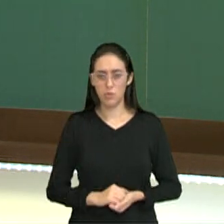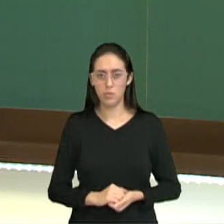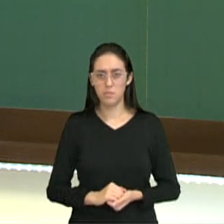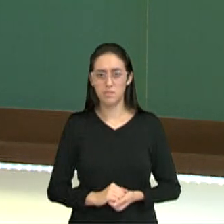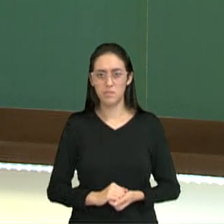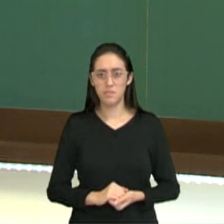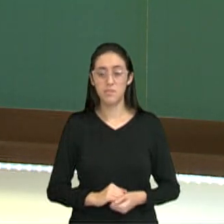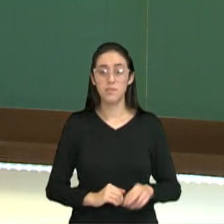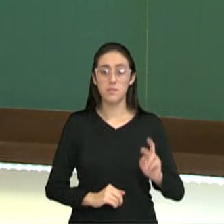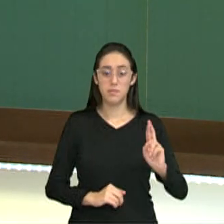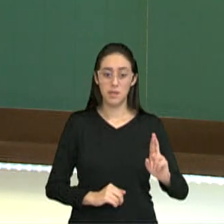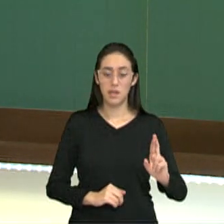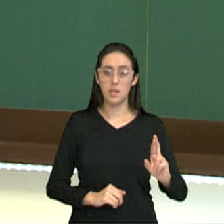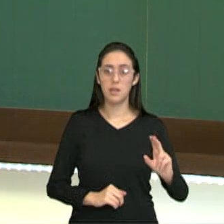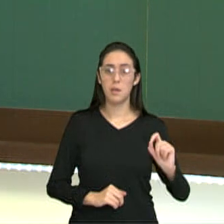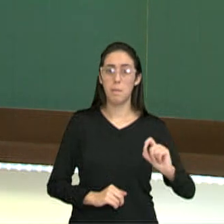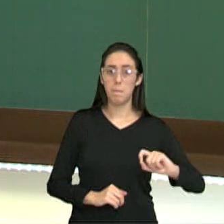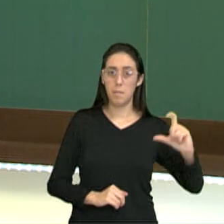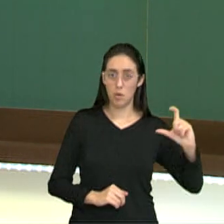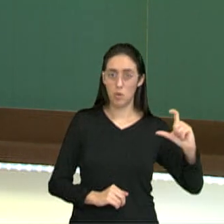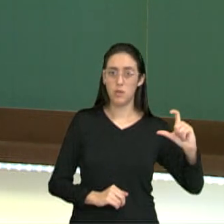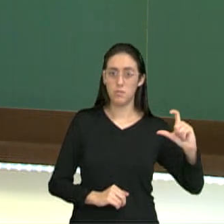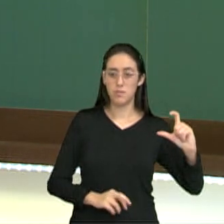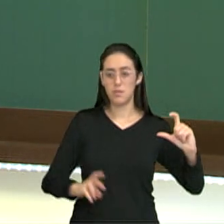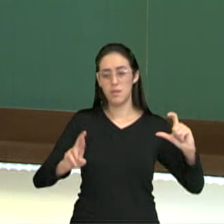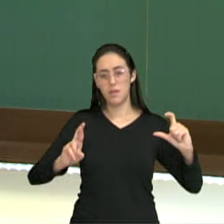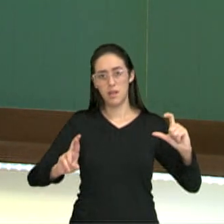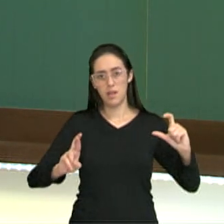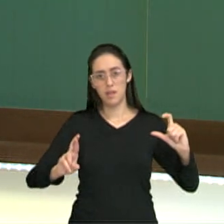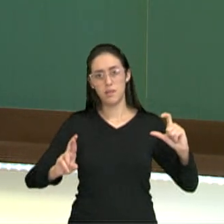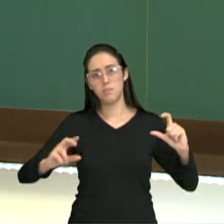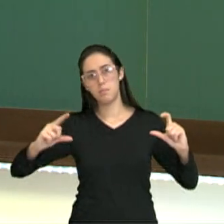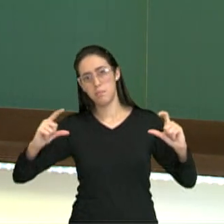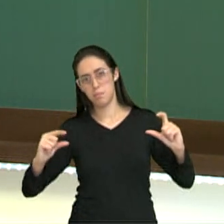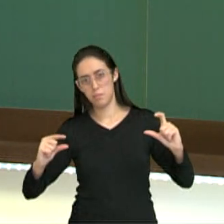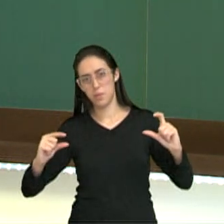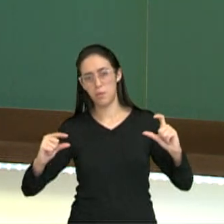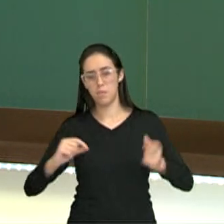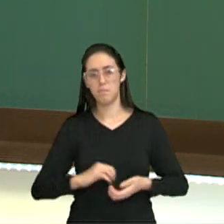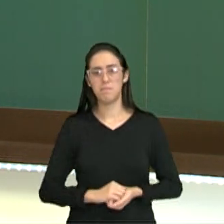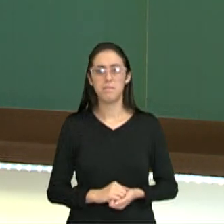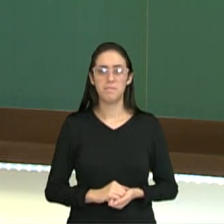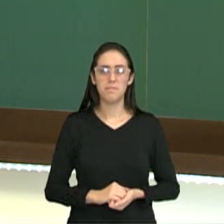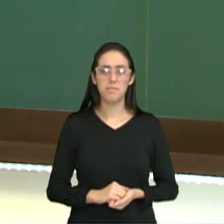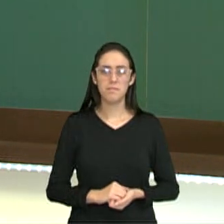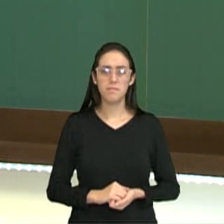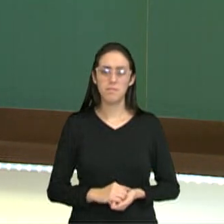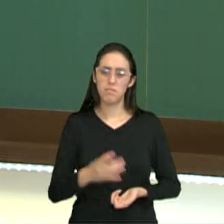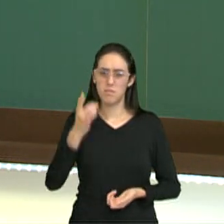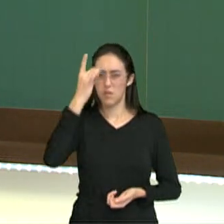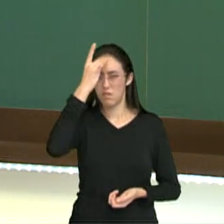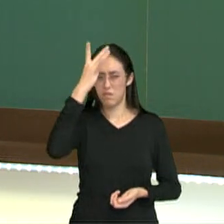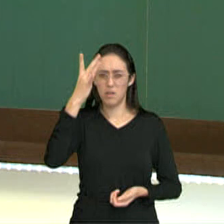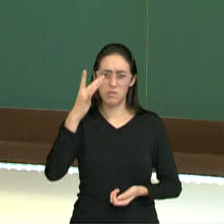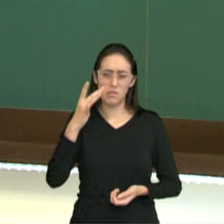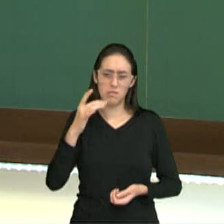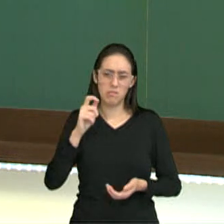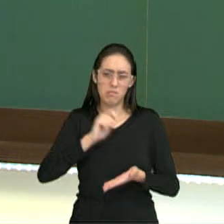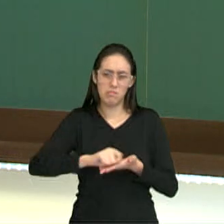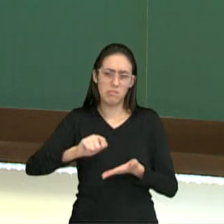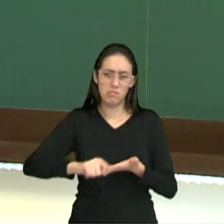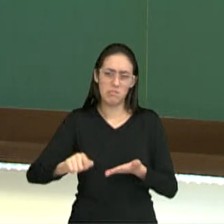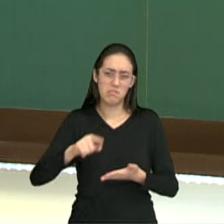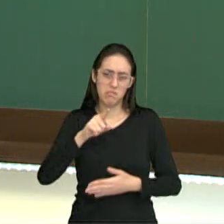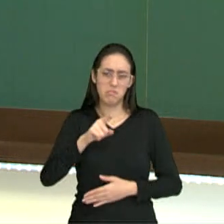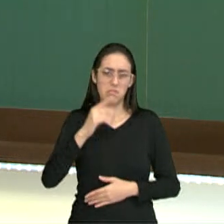base maior é o R grande e o da base menor, o R menor, ali. Fácil de fazer, isso daí já estão